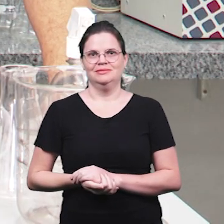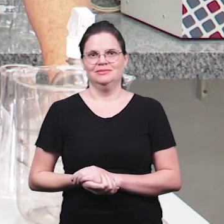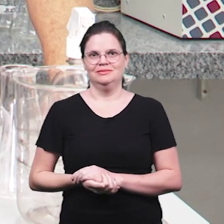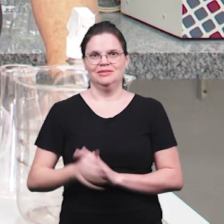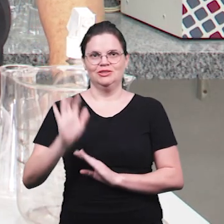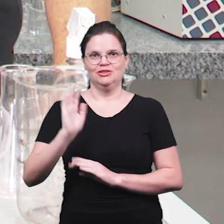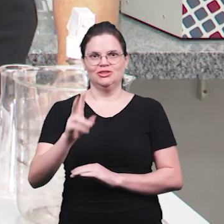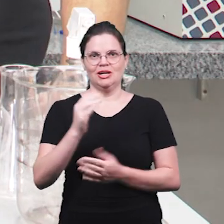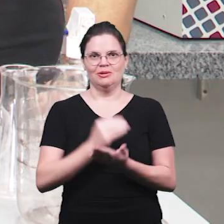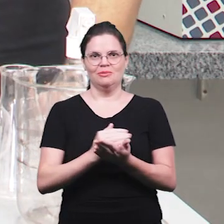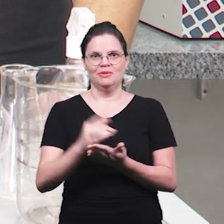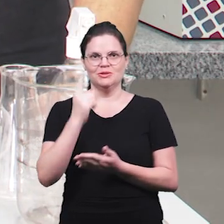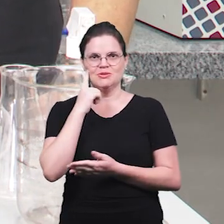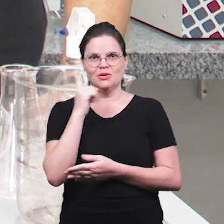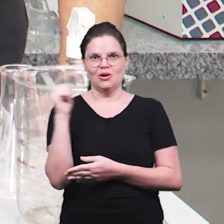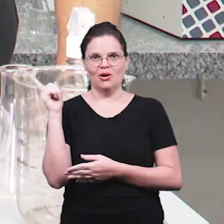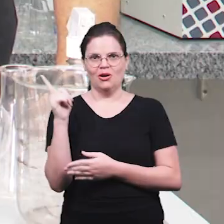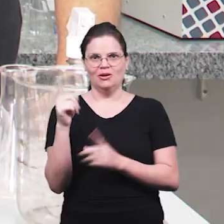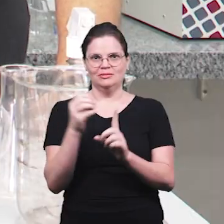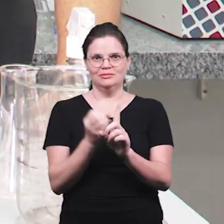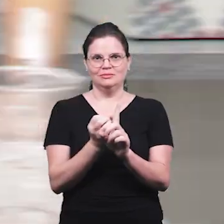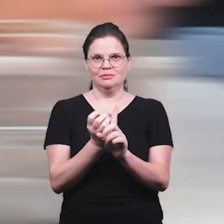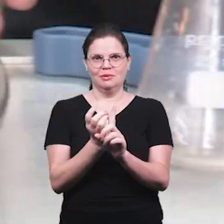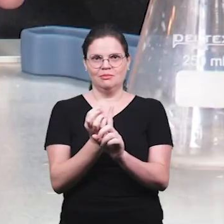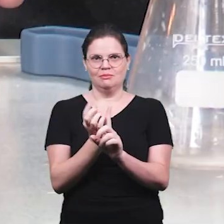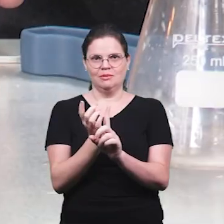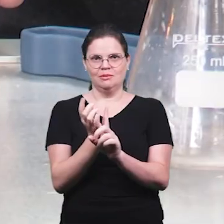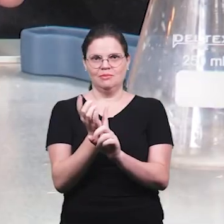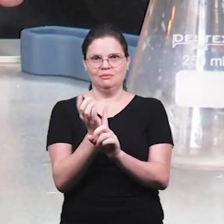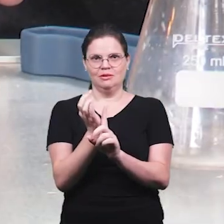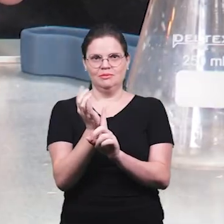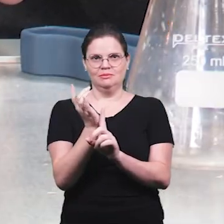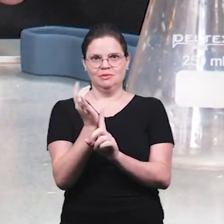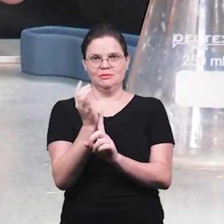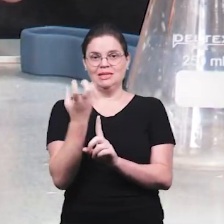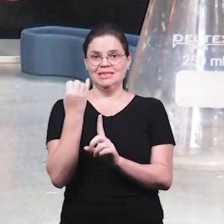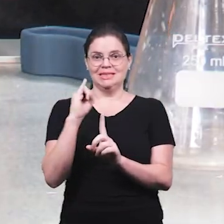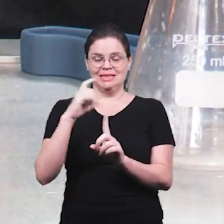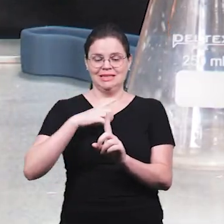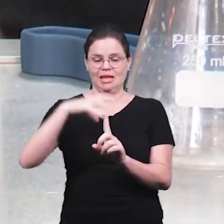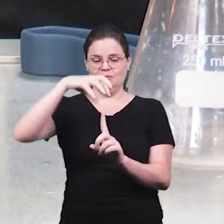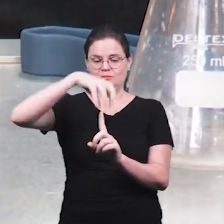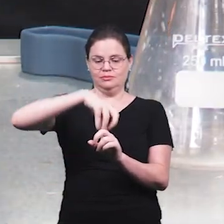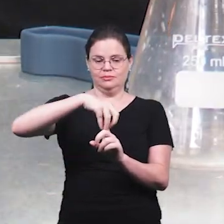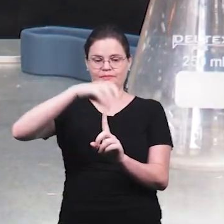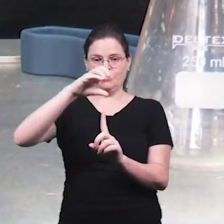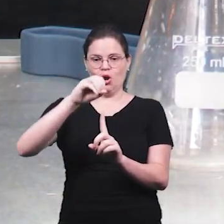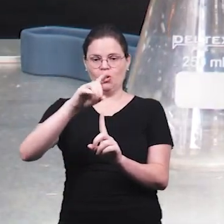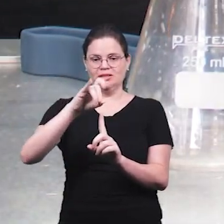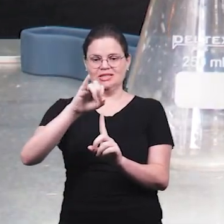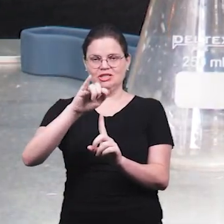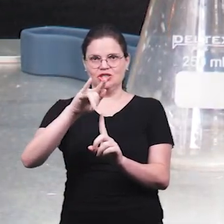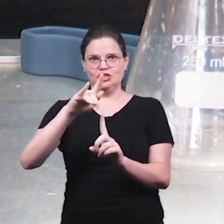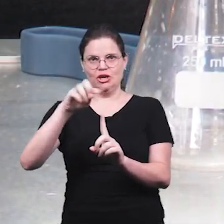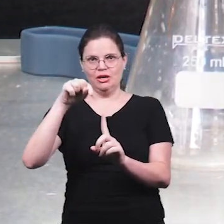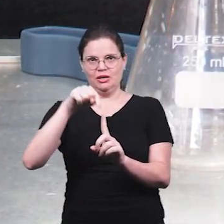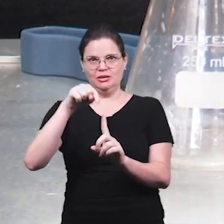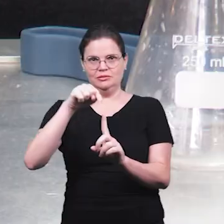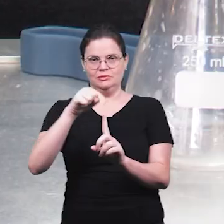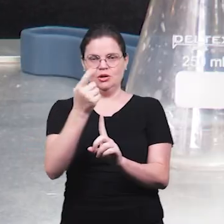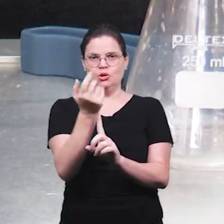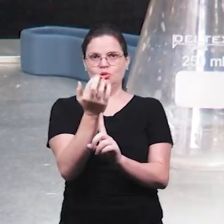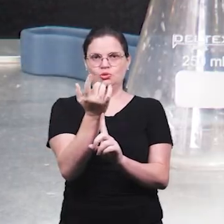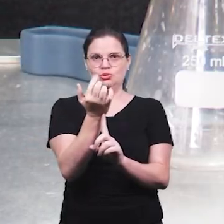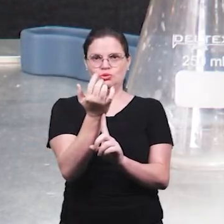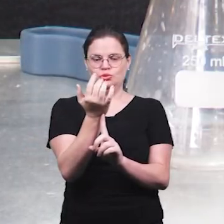Aí, olha lá, já começou a subir, ó. Olha lá. Enquanto tem oxigênio, a chama fica acesa. Tá vendo?